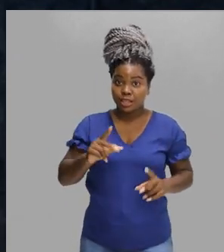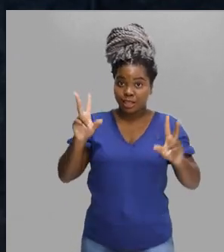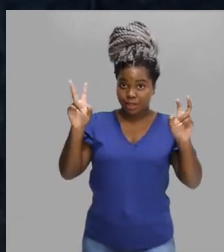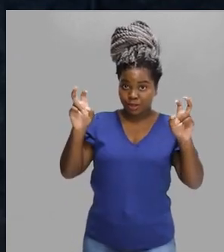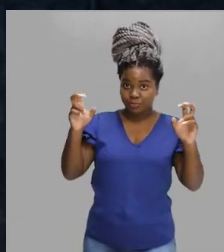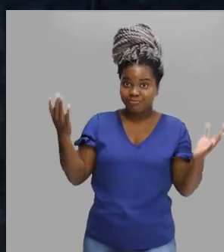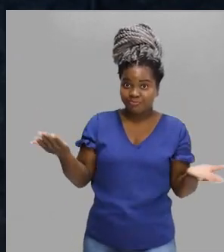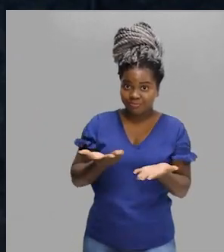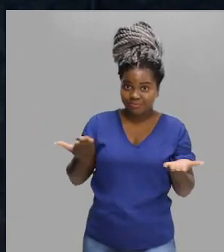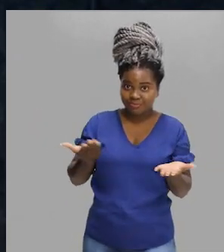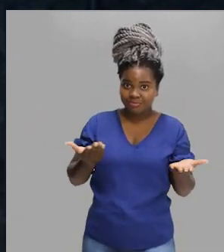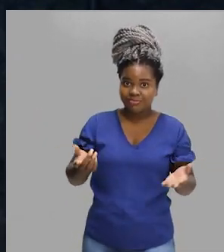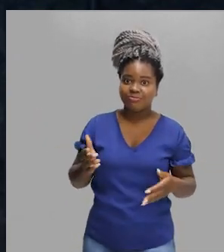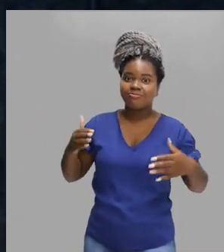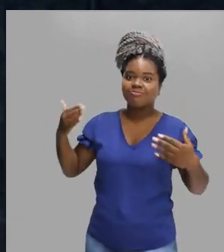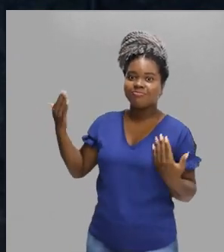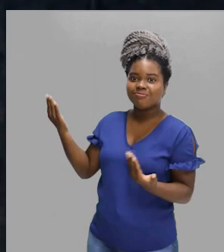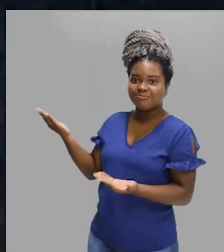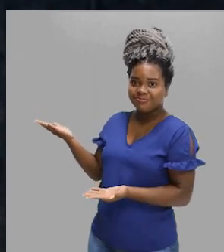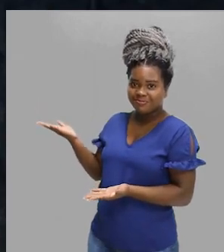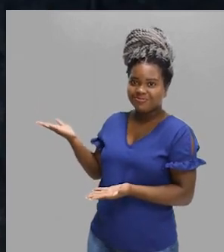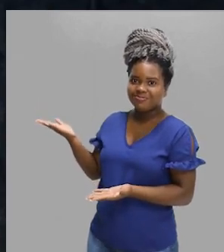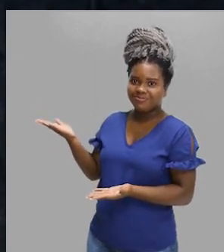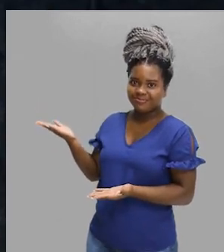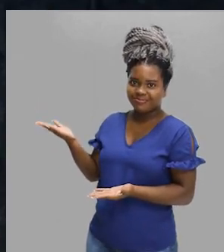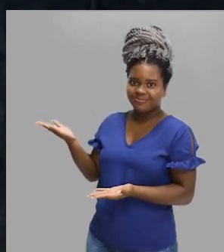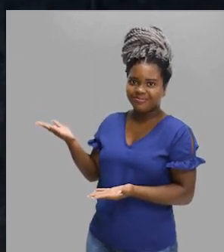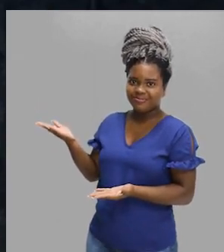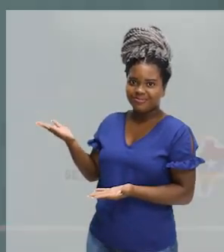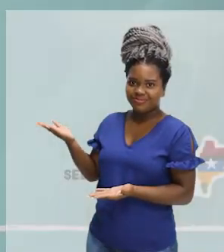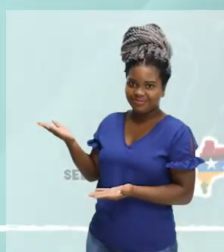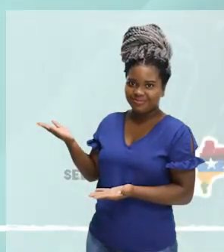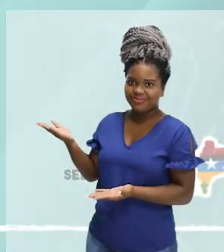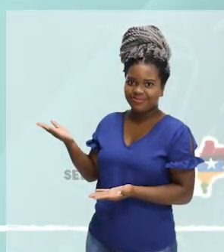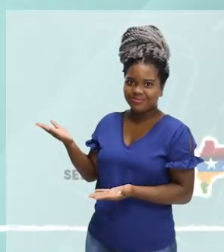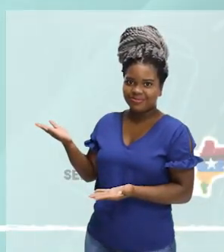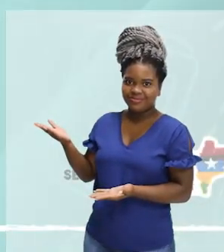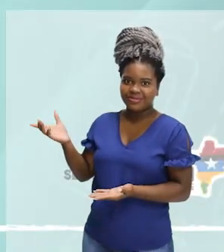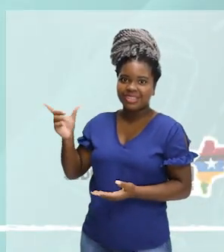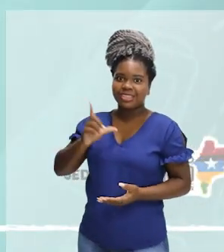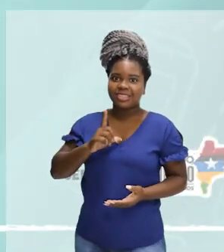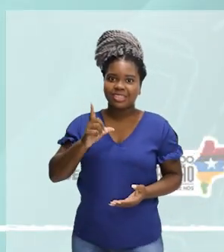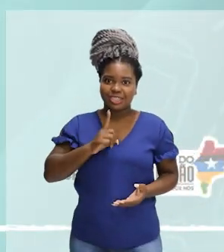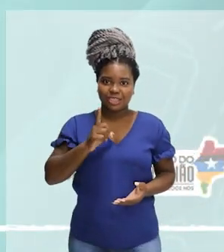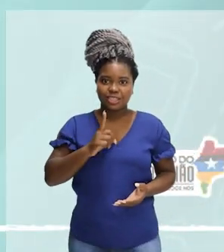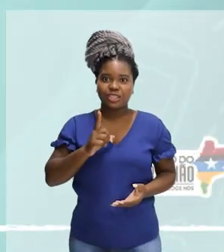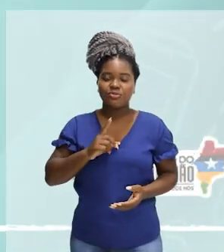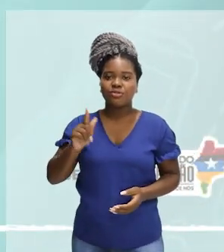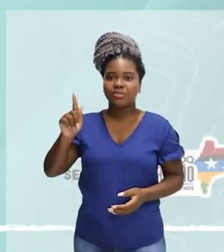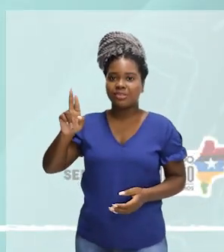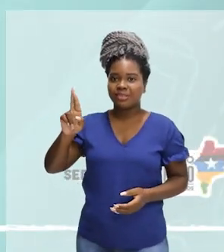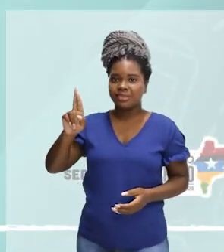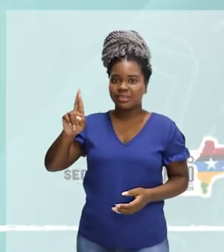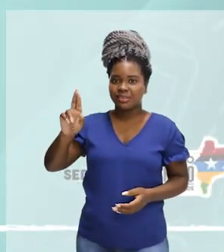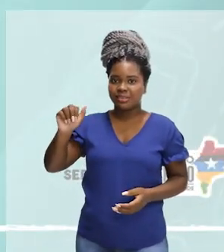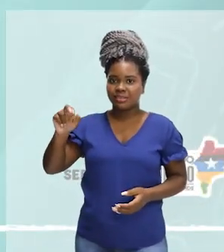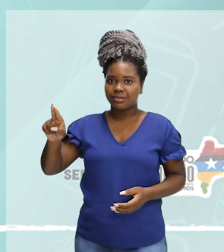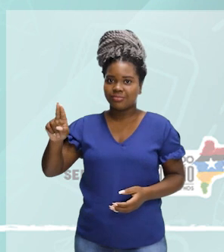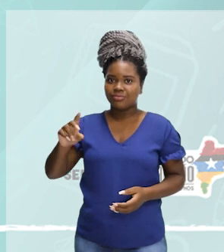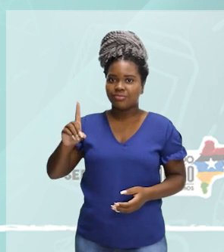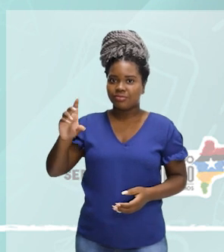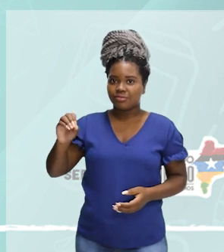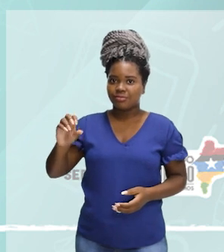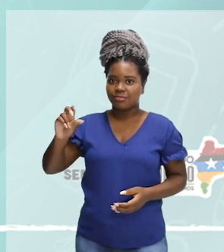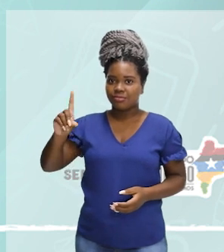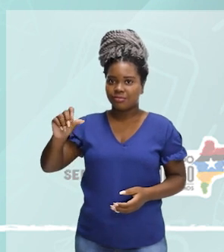na aula de hoje. Los grados, superlativos, graus do adjetivo, tá? Nós